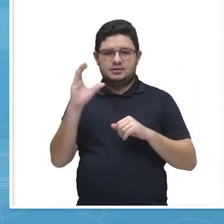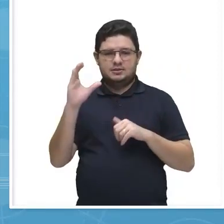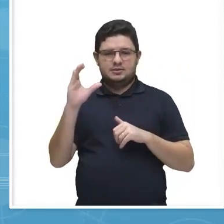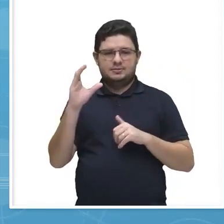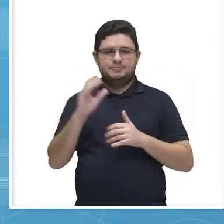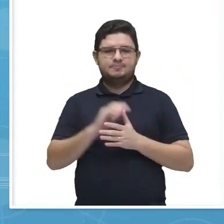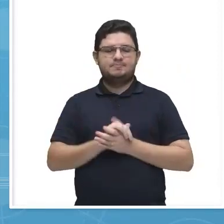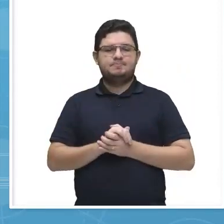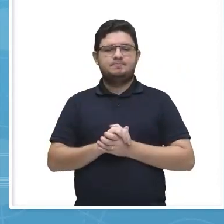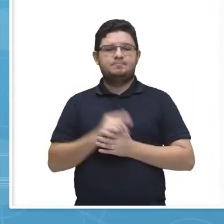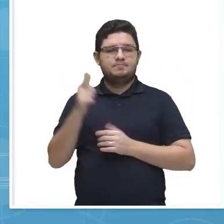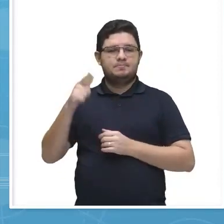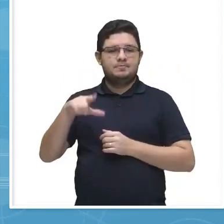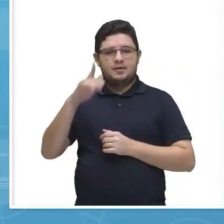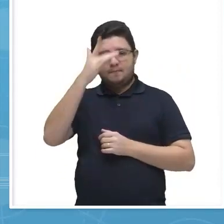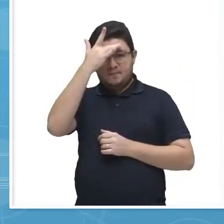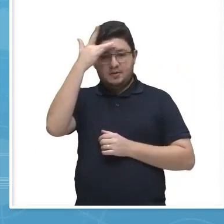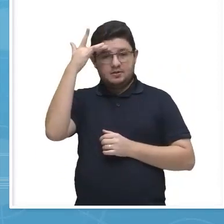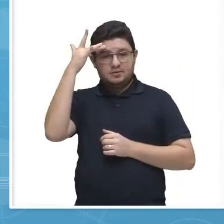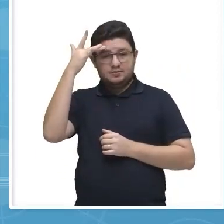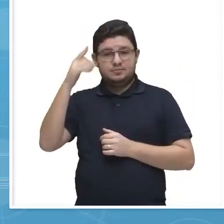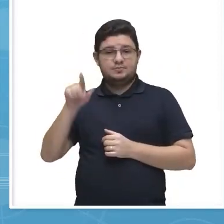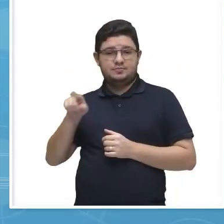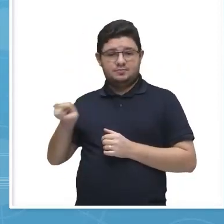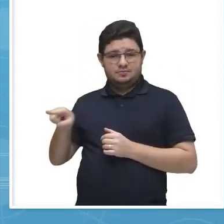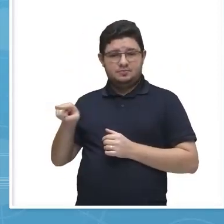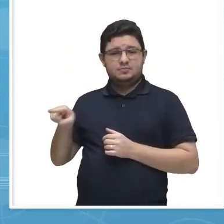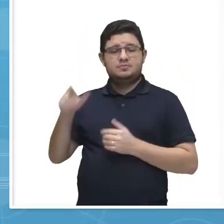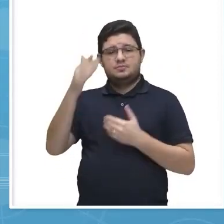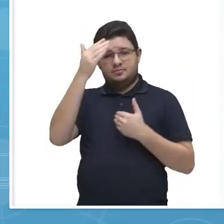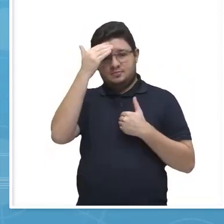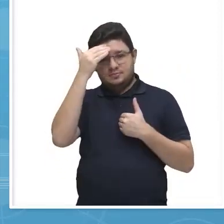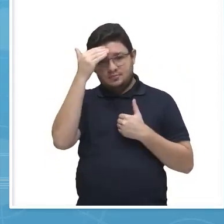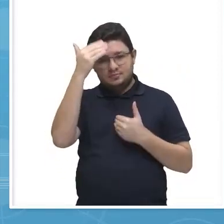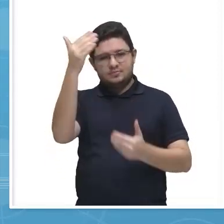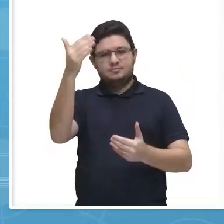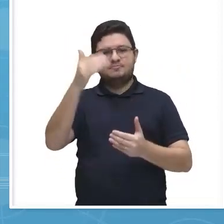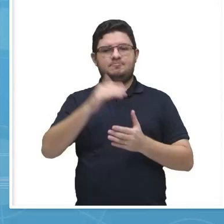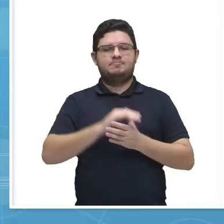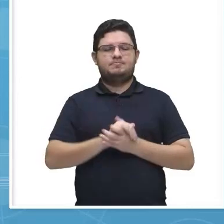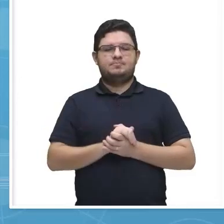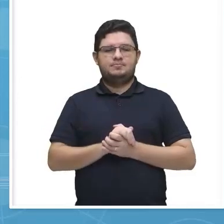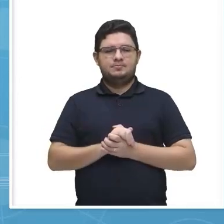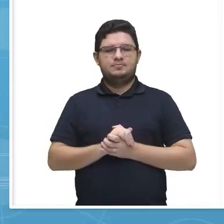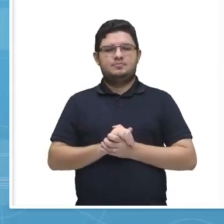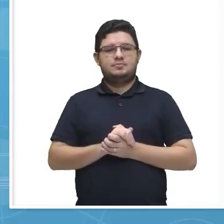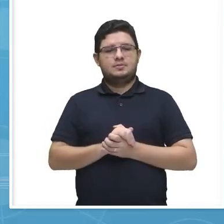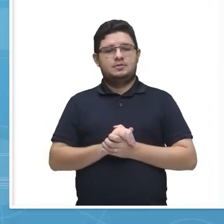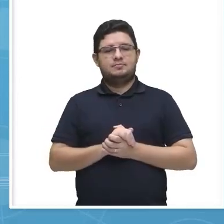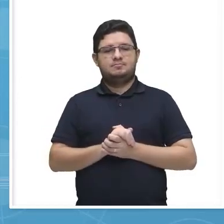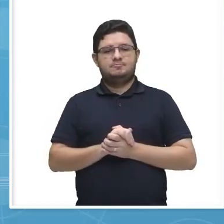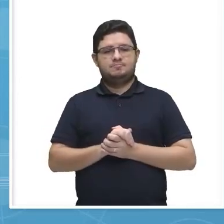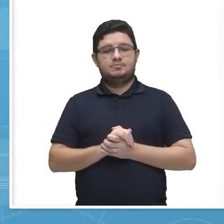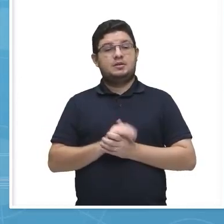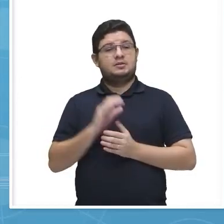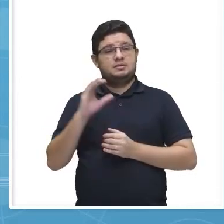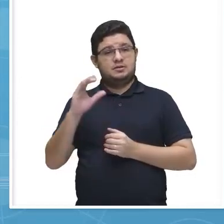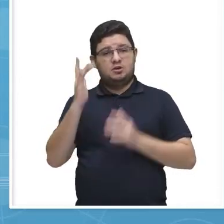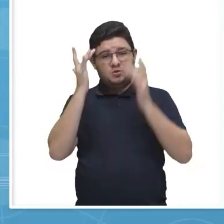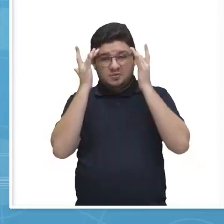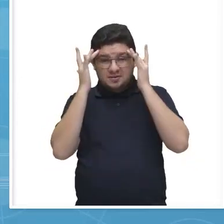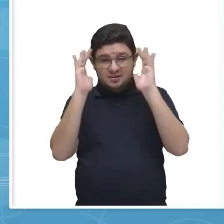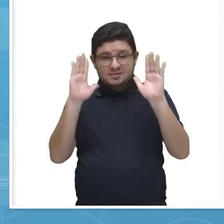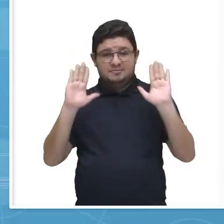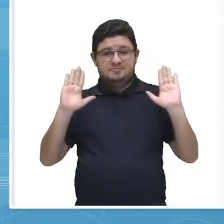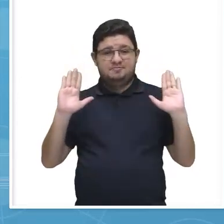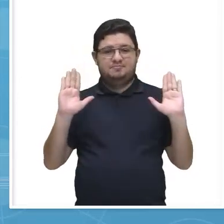com outro participante, obrigada, o Guilherme dizendo que é a letra C. Olha, Guilherme, não sei não, vamos lá, qual é a escola?